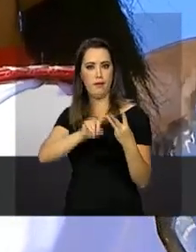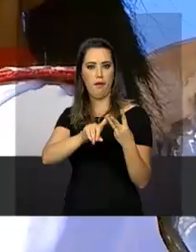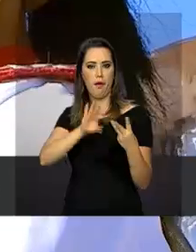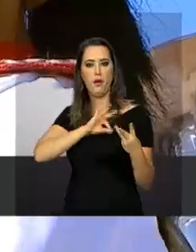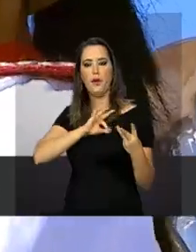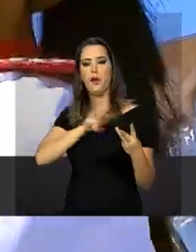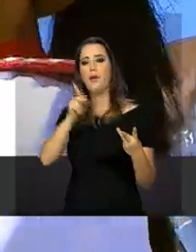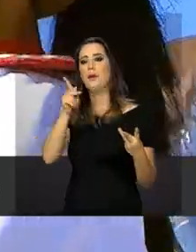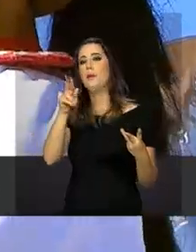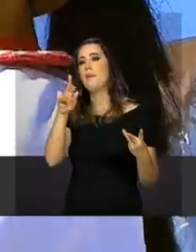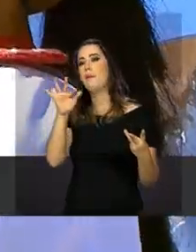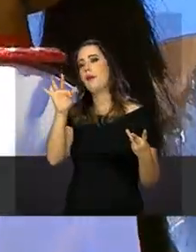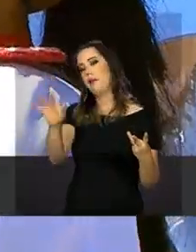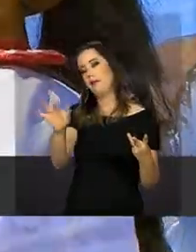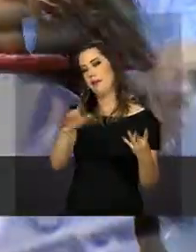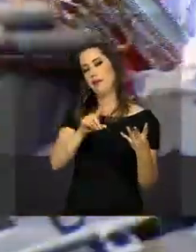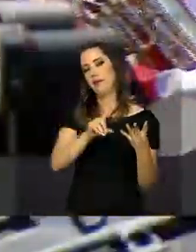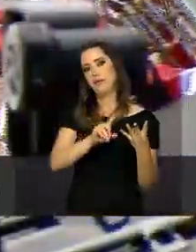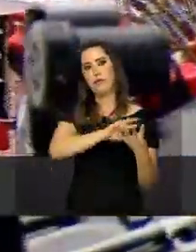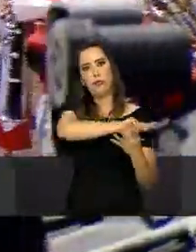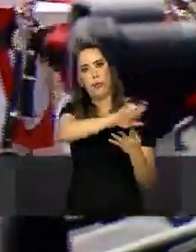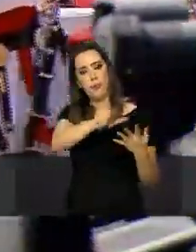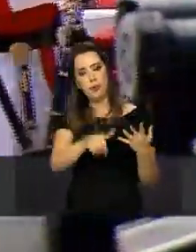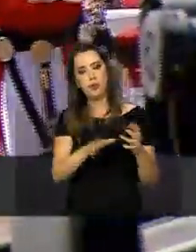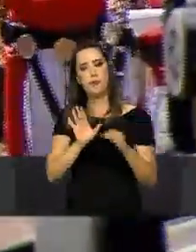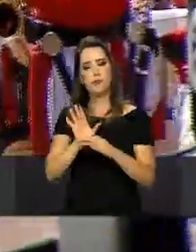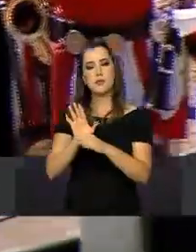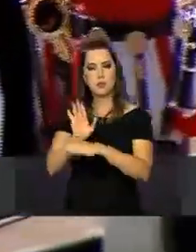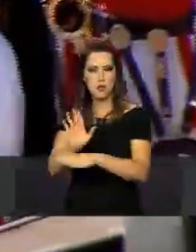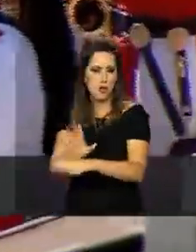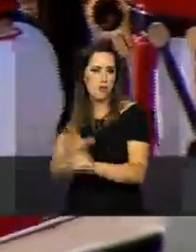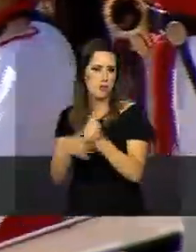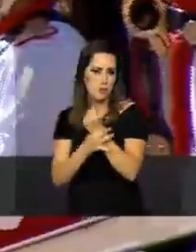Polícia Rodoviária Federal. Então,